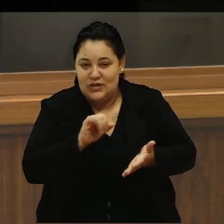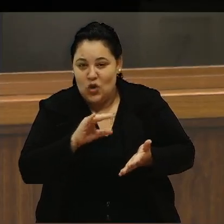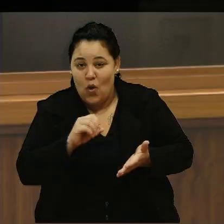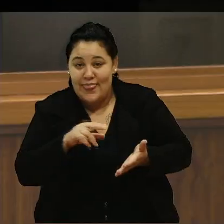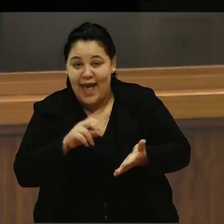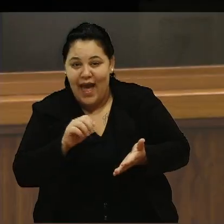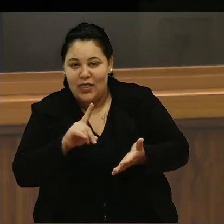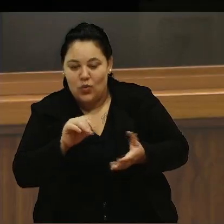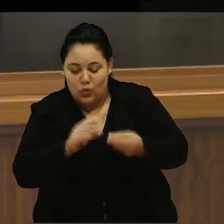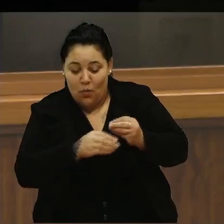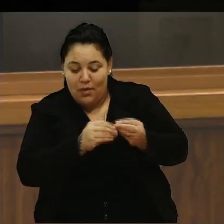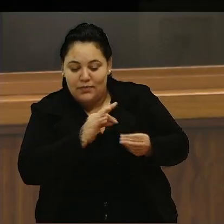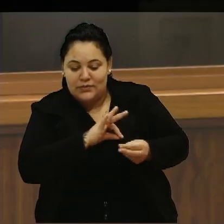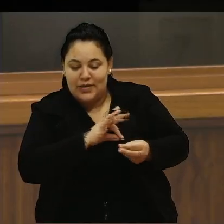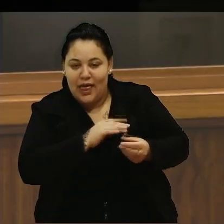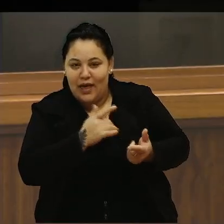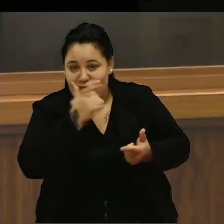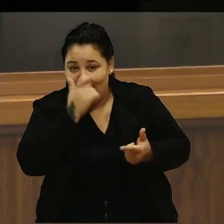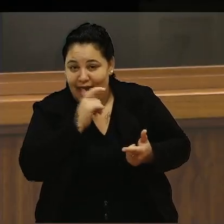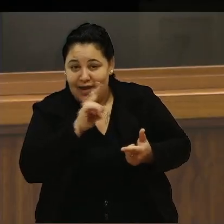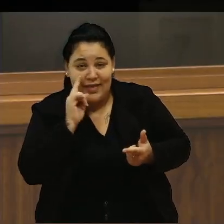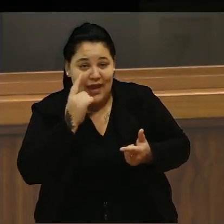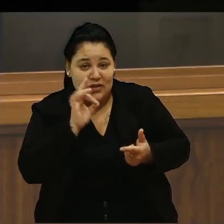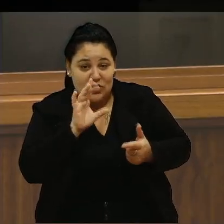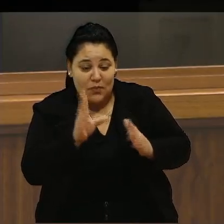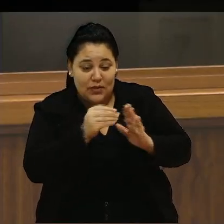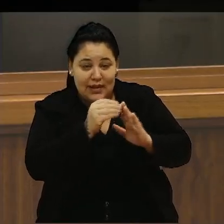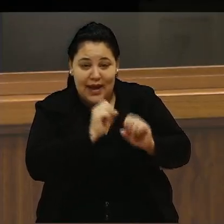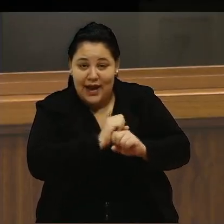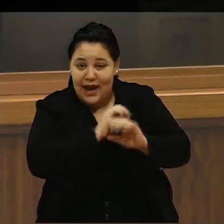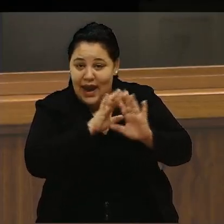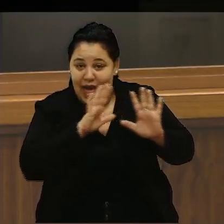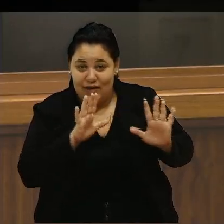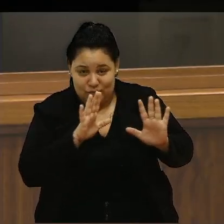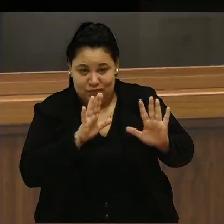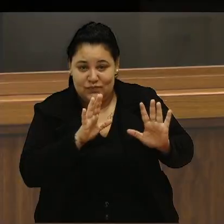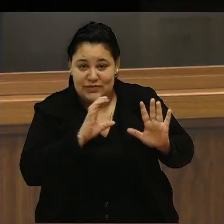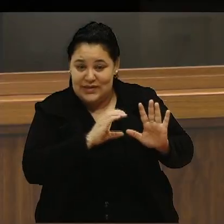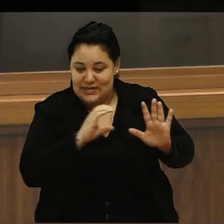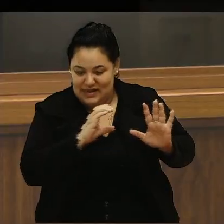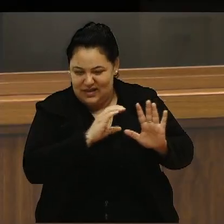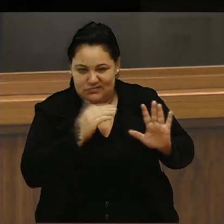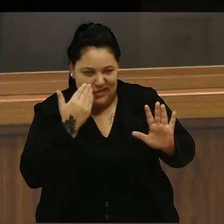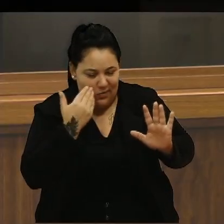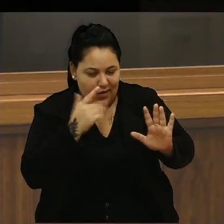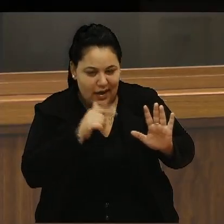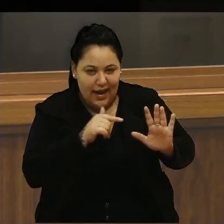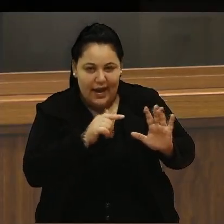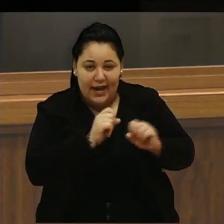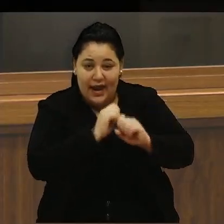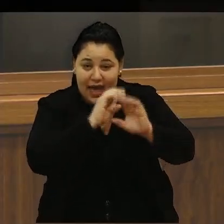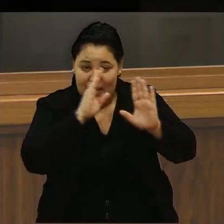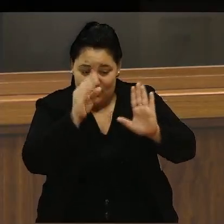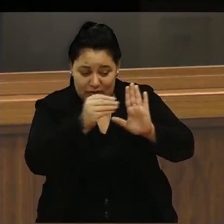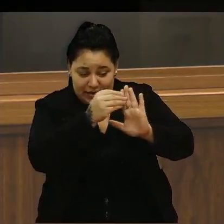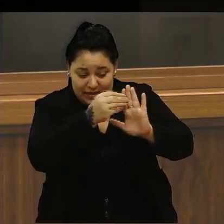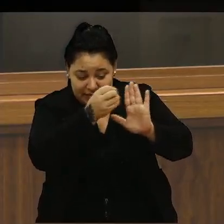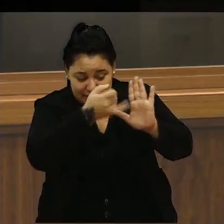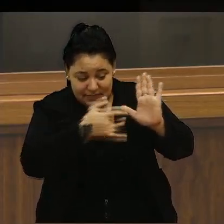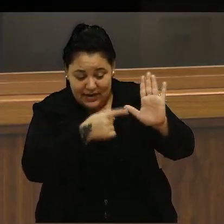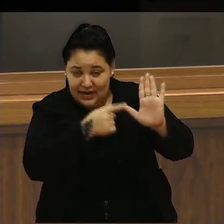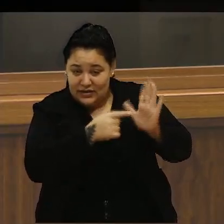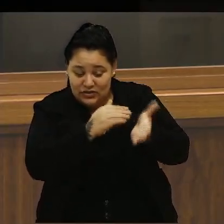ideia é só colocar mais nítido aqui e deixar o secretário adjunto